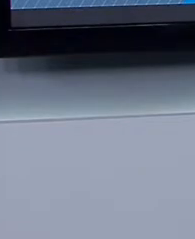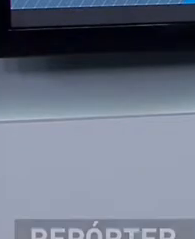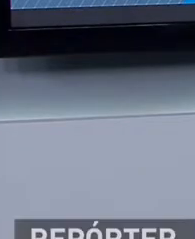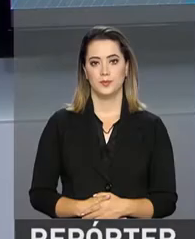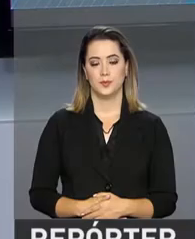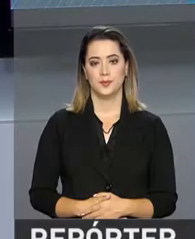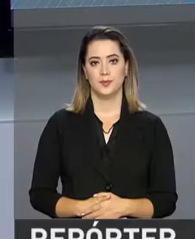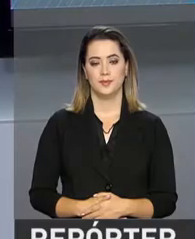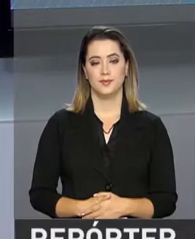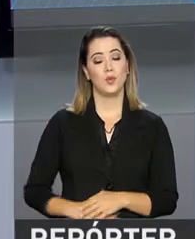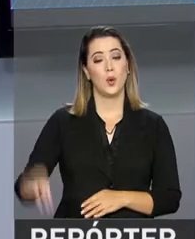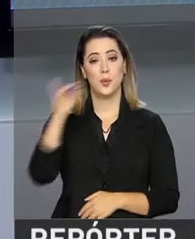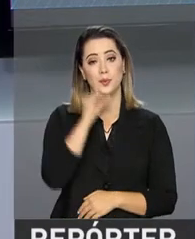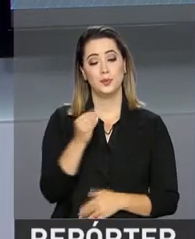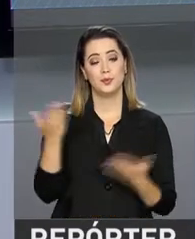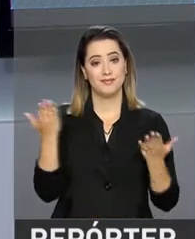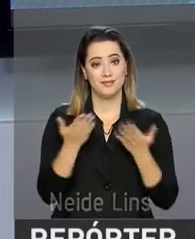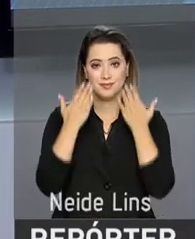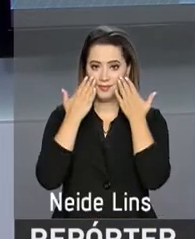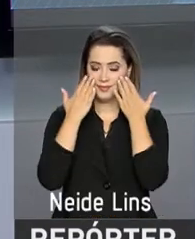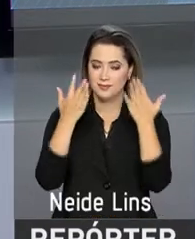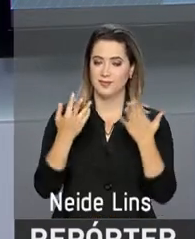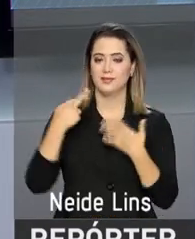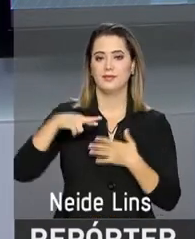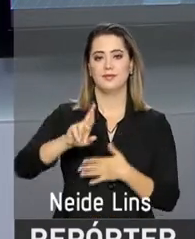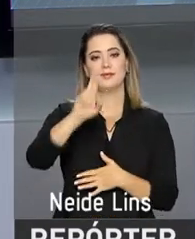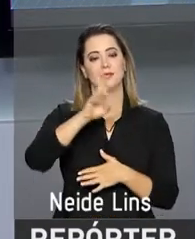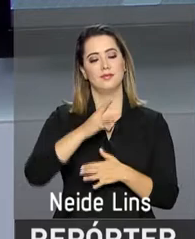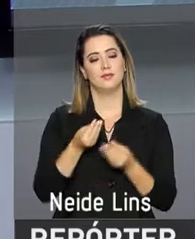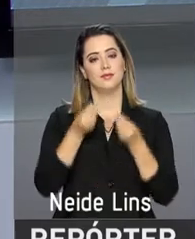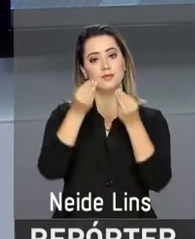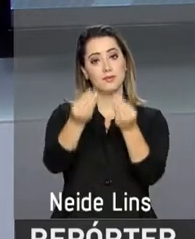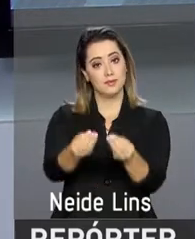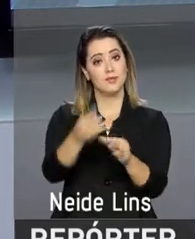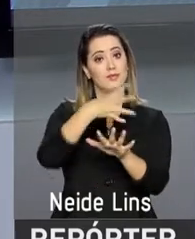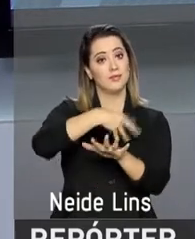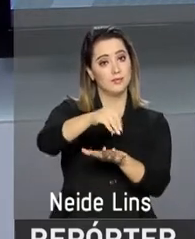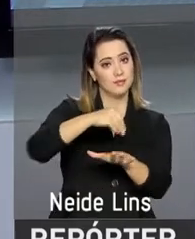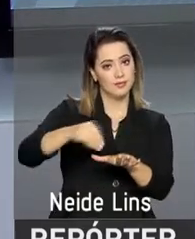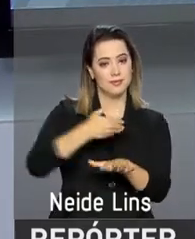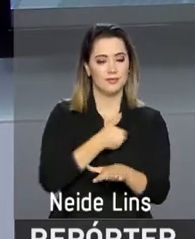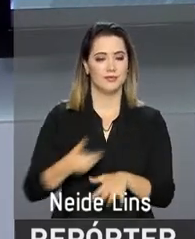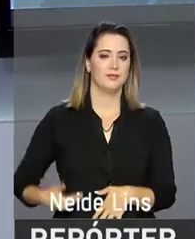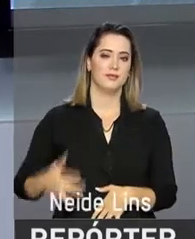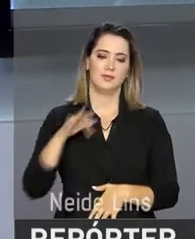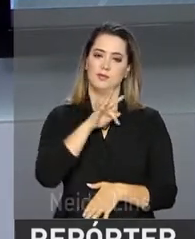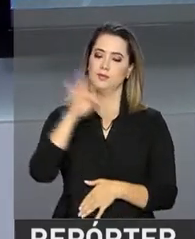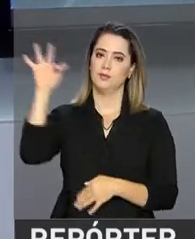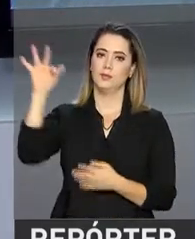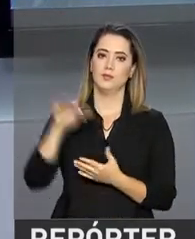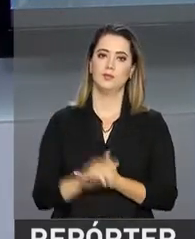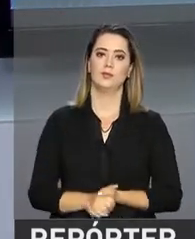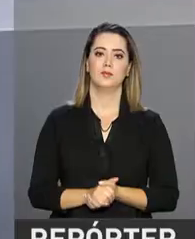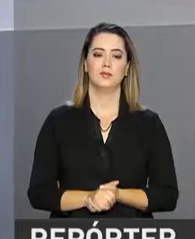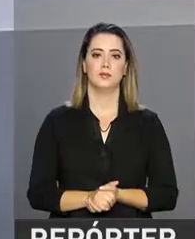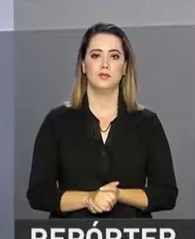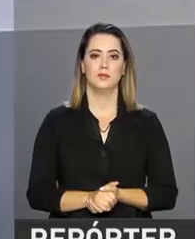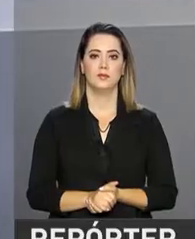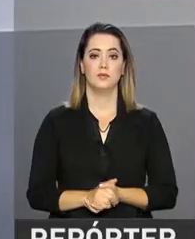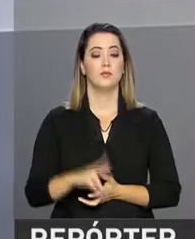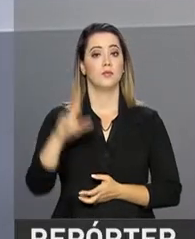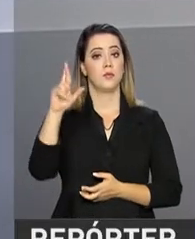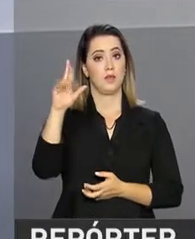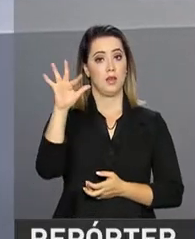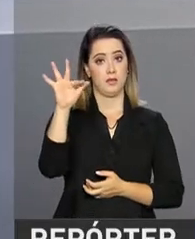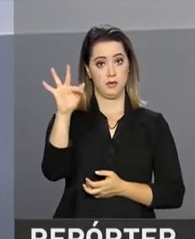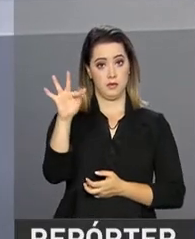olá estamos de volta com o repórter npr trazendo para você as notícias do governo federal a